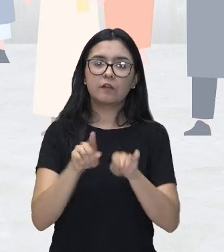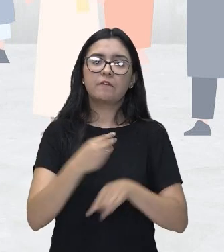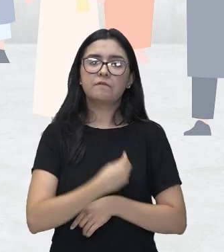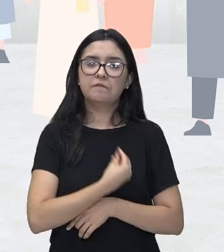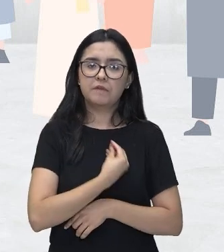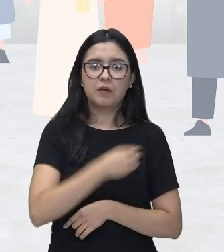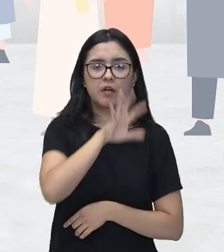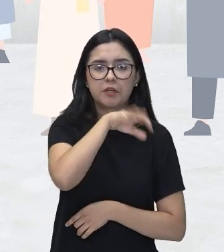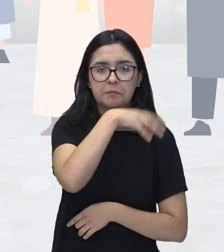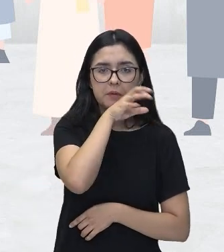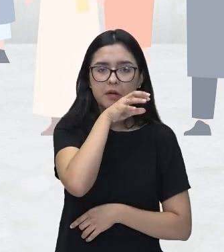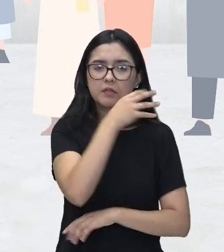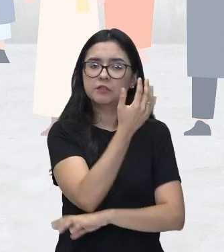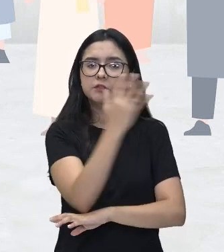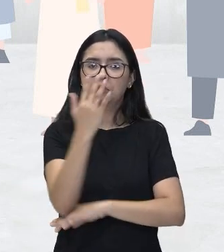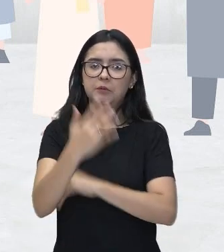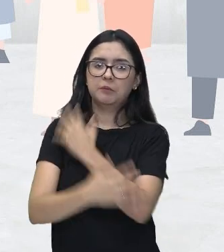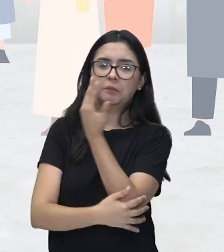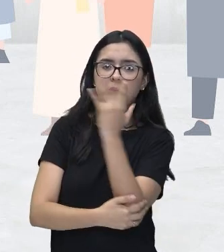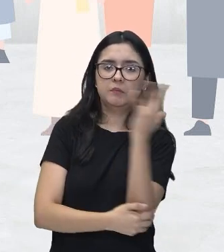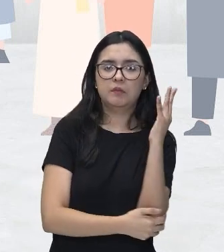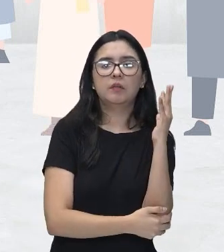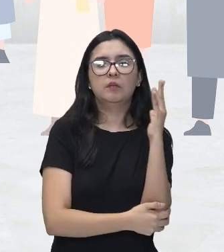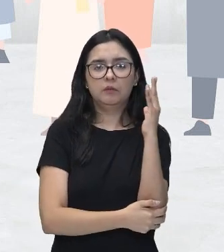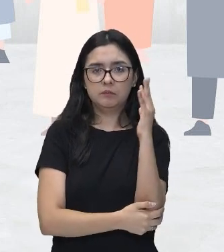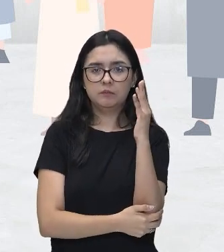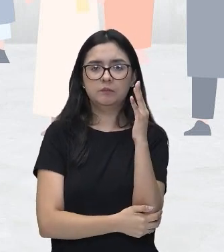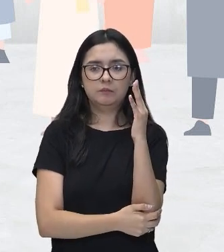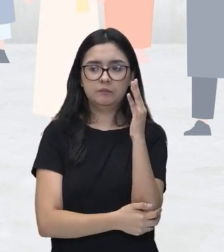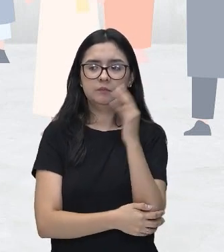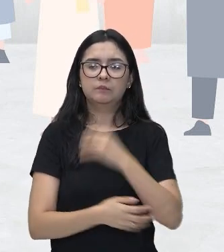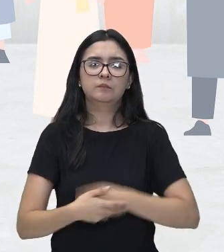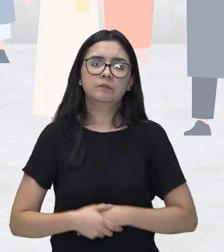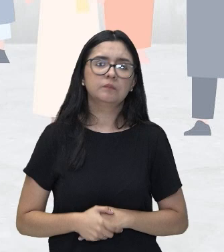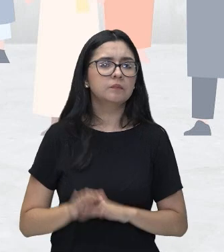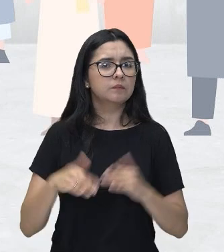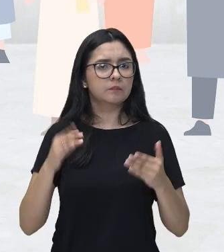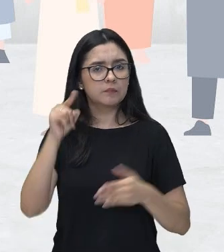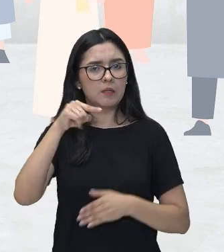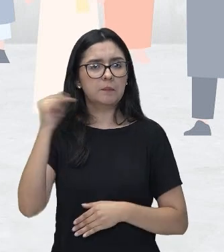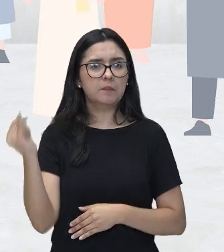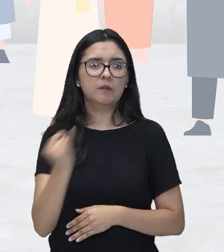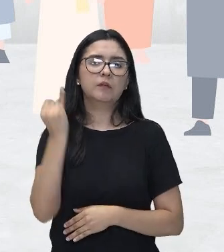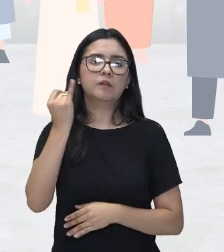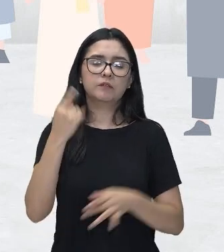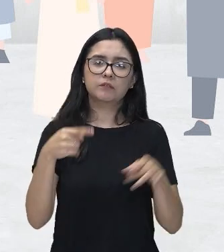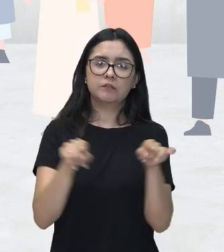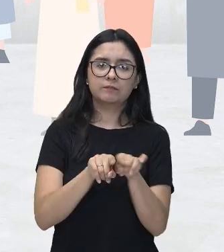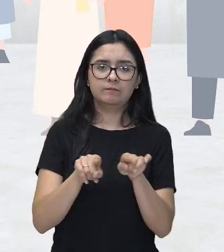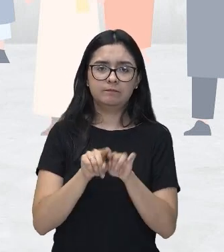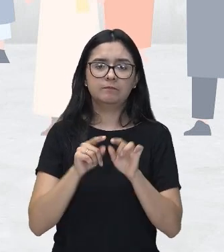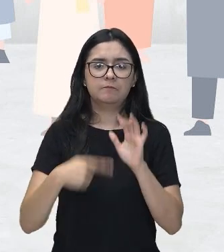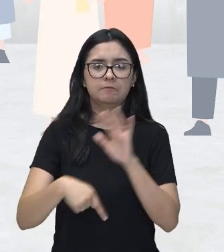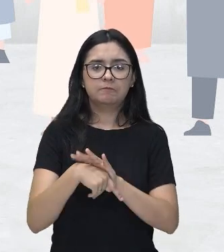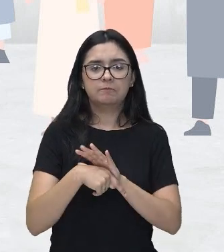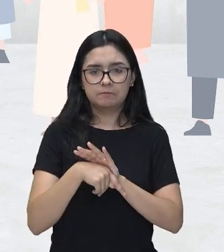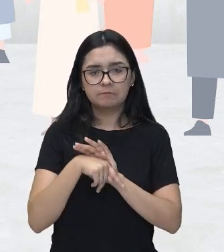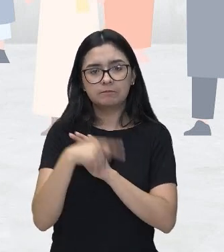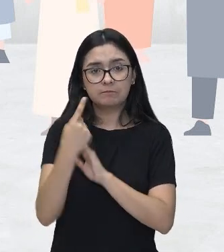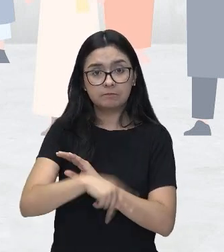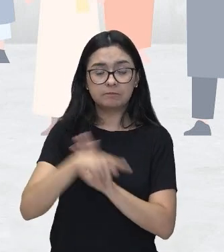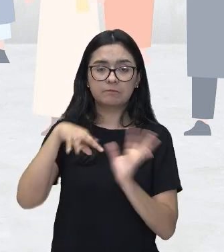animais, das plantas, os ecossistemas são importantes e são essenciais